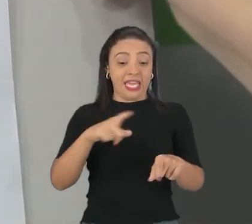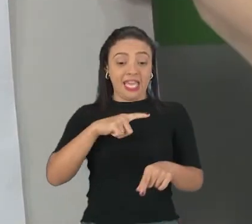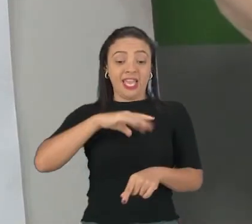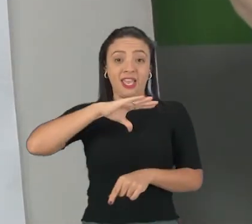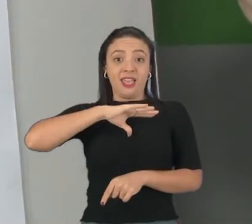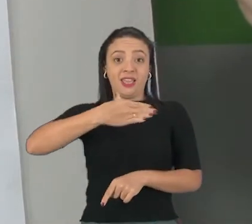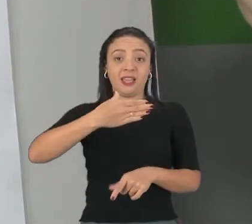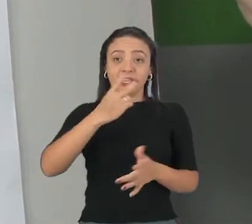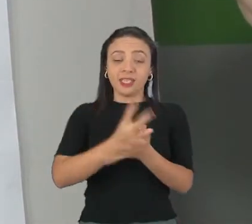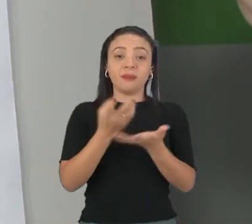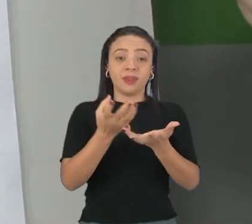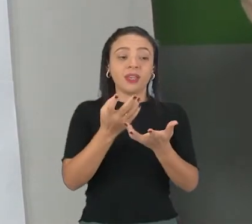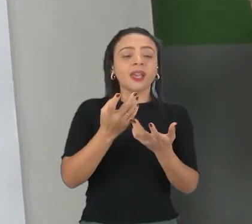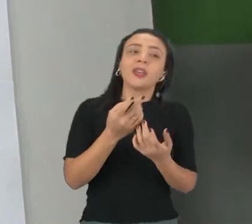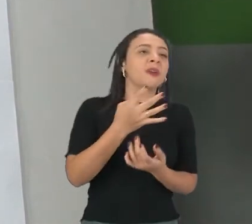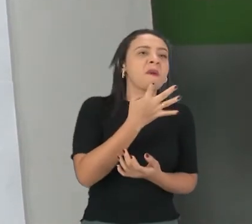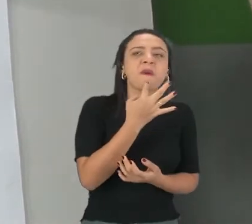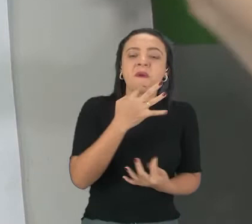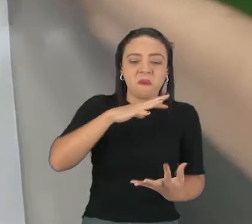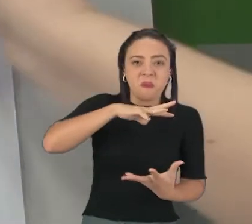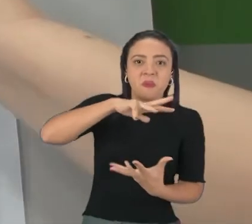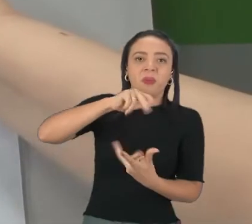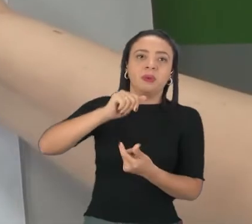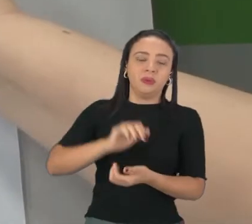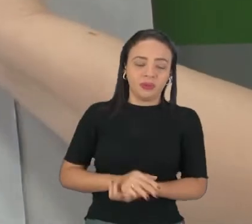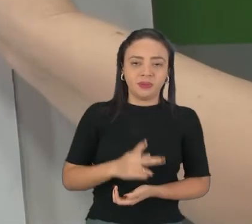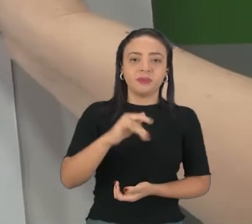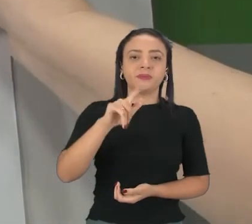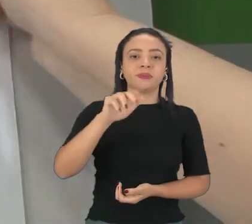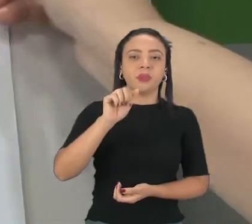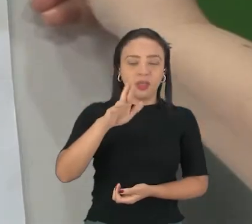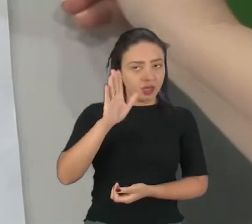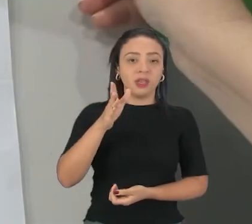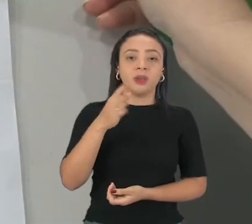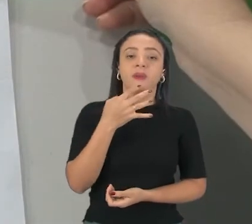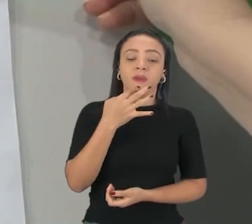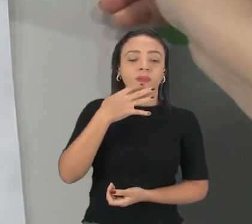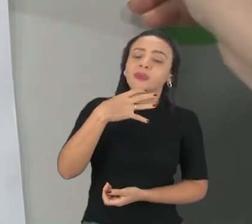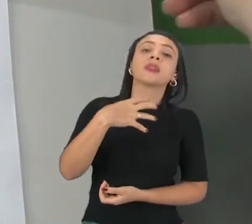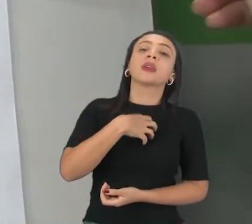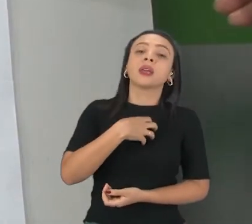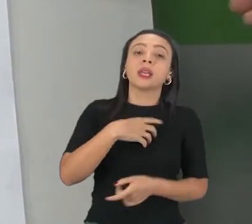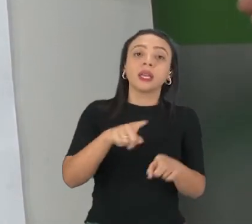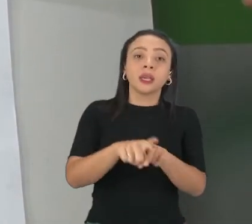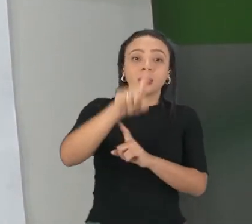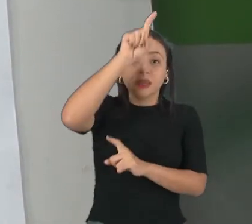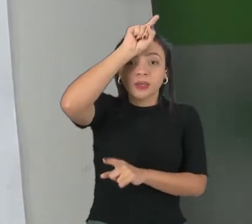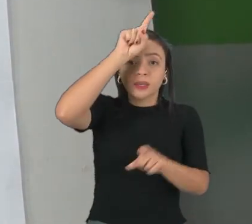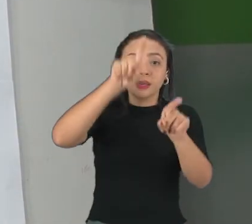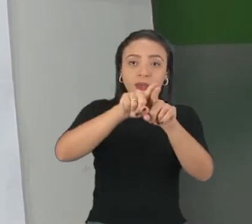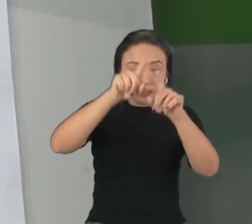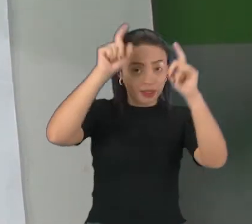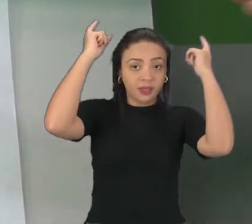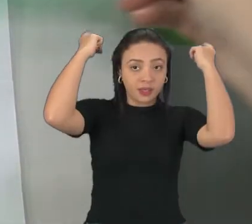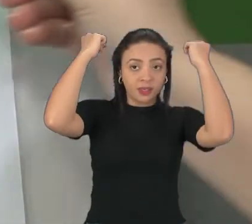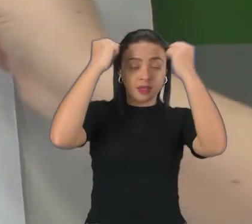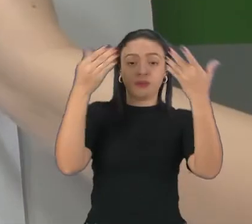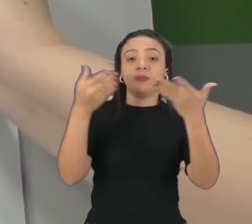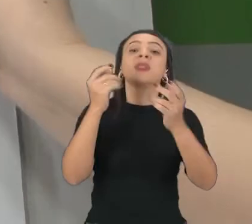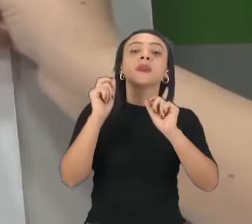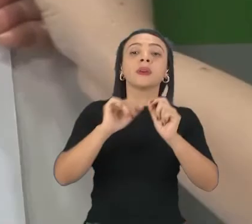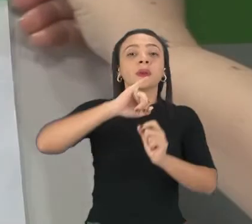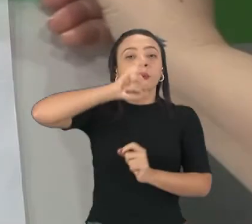quer conhecer o mundo inteiro. Pilar já visitou a Bahia, o Egito e a Grécia e agora vai